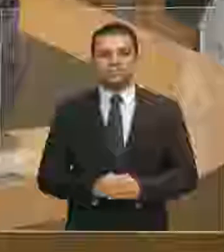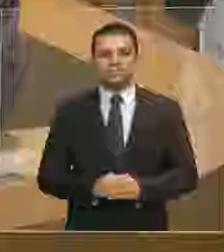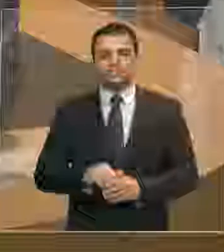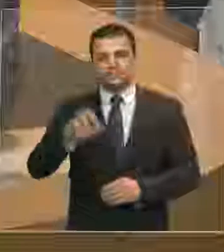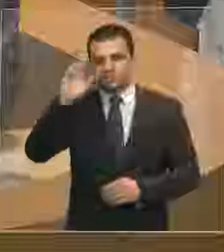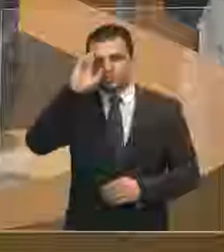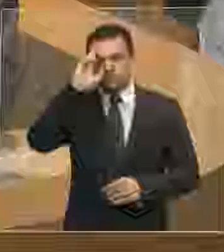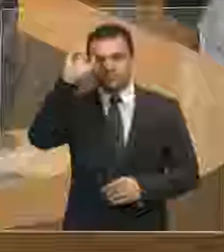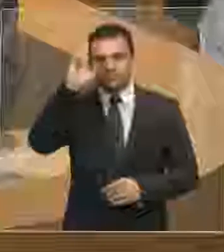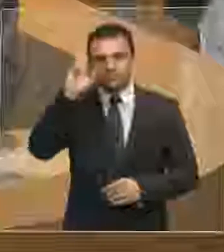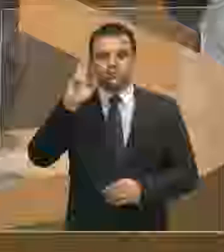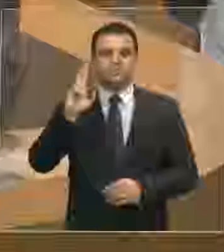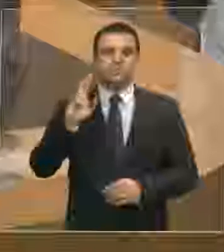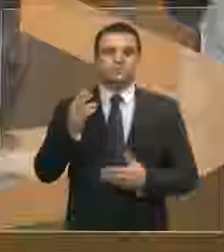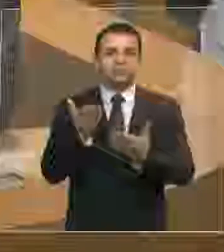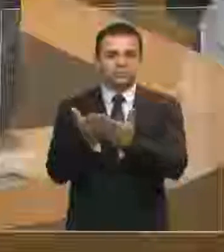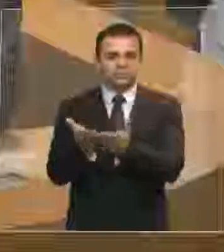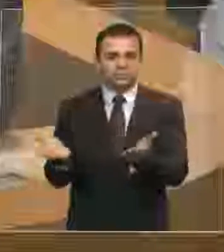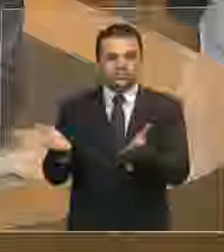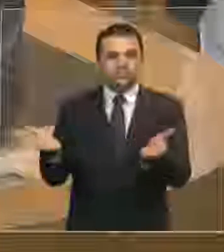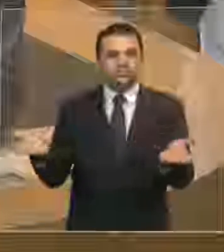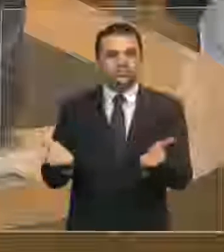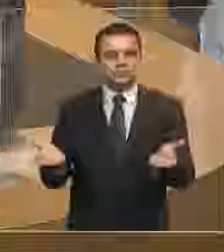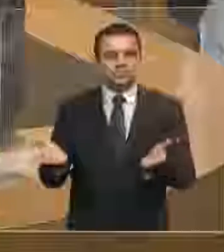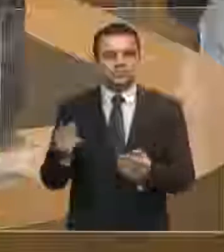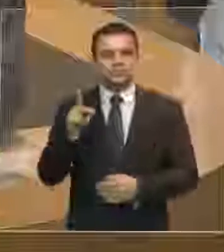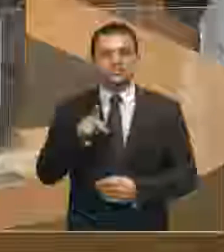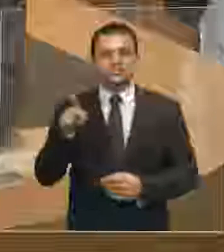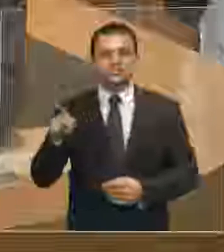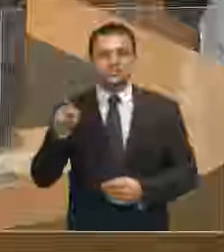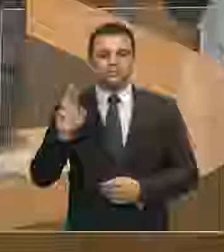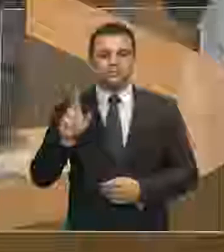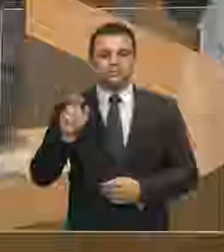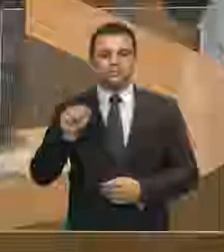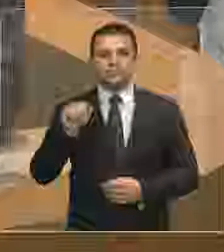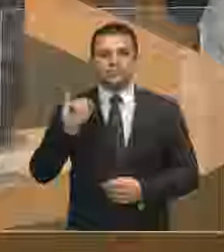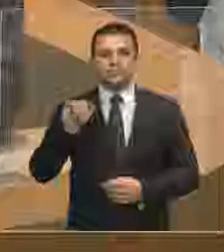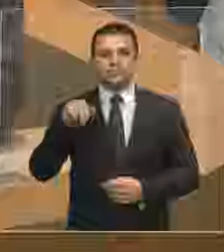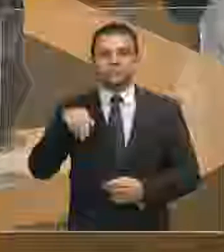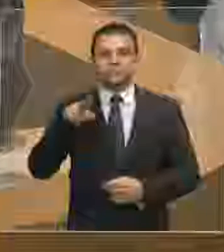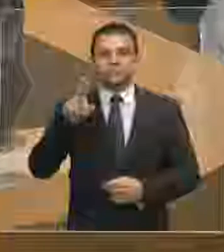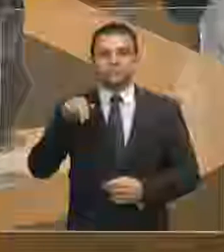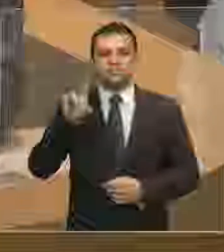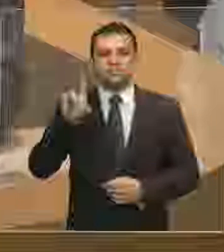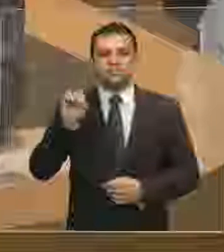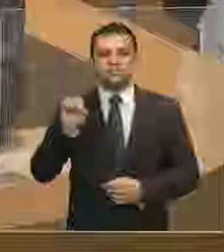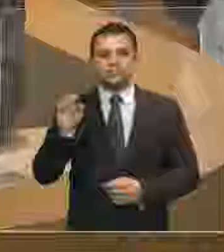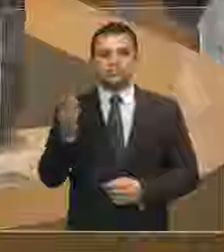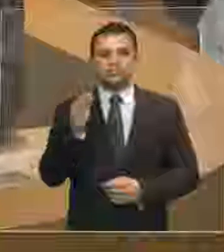Excelentíssimo senhor homenageado, professor Raimundo Soares Figueiredo.